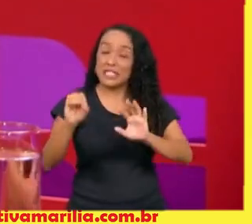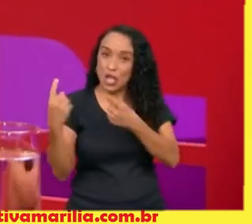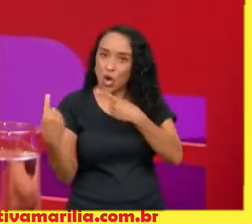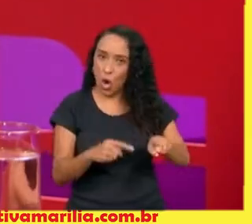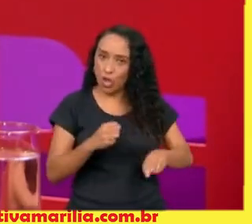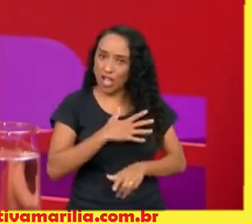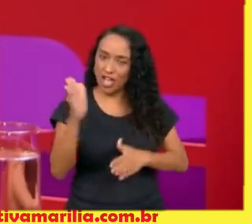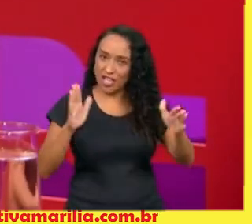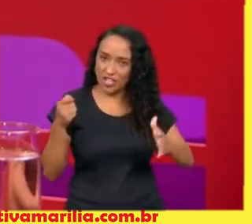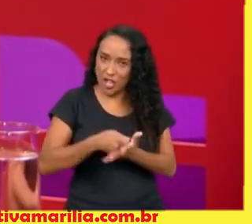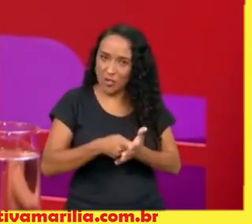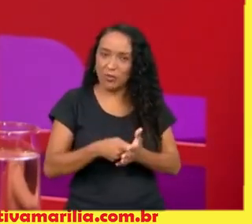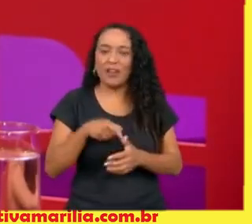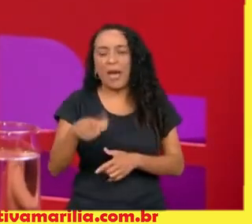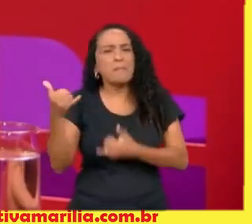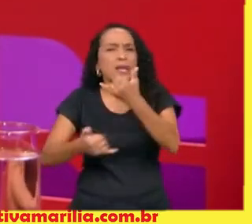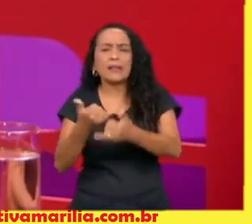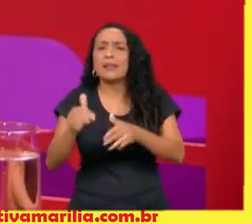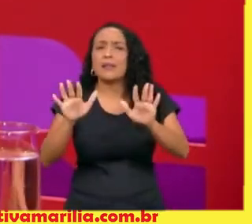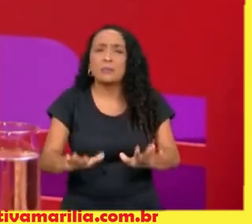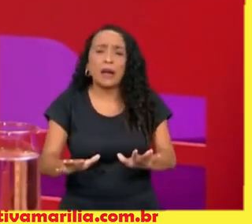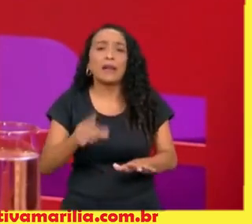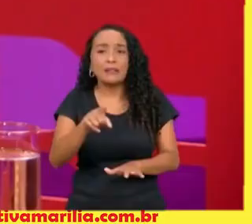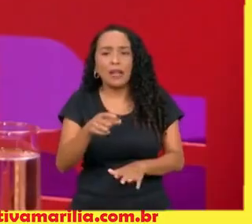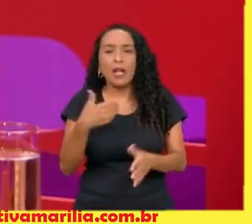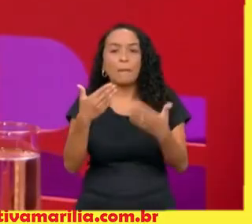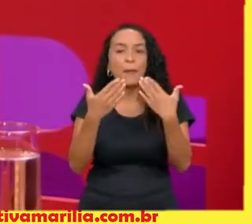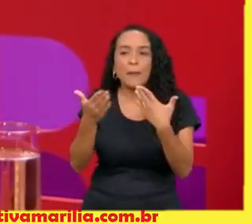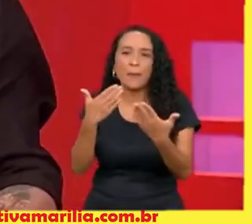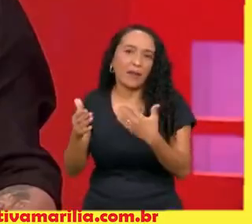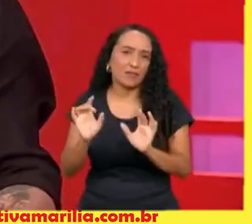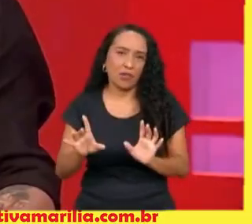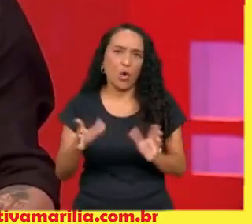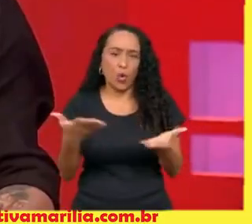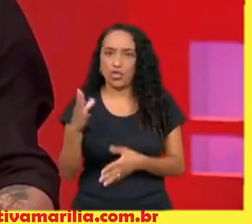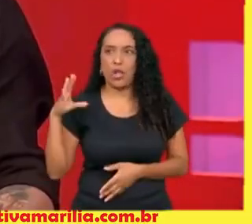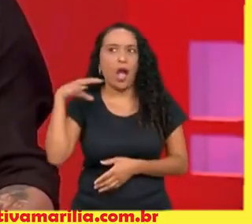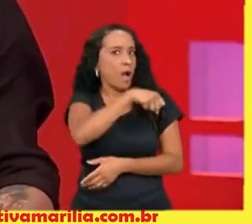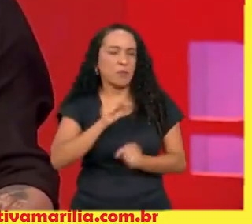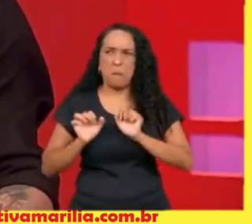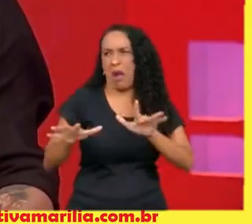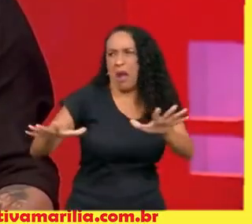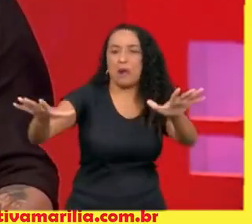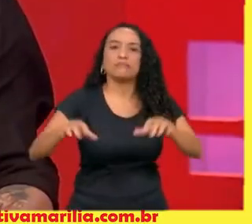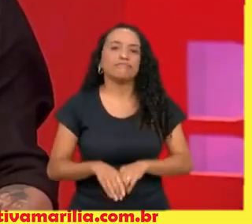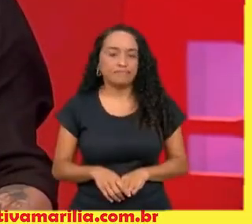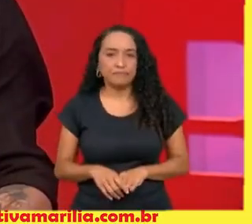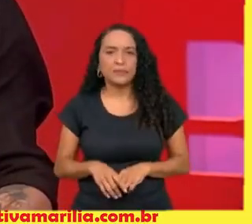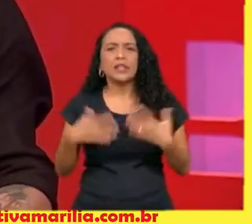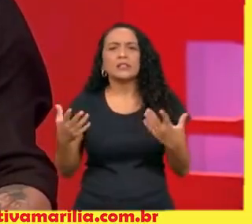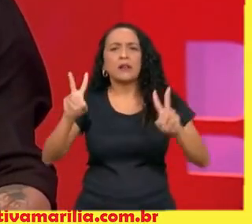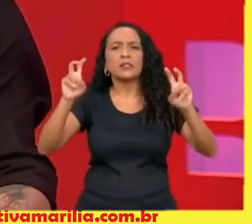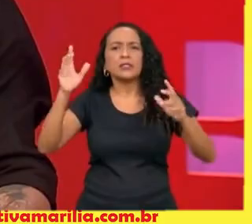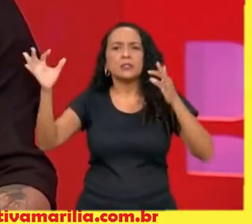né? Claro. E ele tinha essa brincadeira, mas ali ainda era o boca a boca. Claro. Hoje é muito mais rápido e avassalador, né? A psicanálise tem alguma